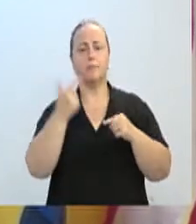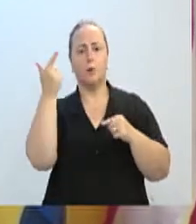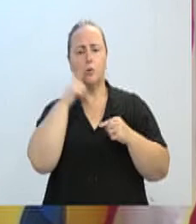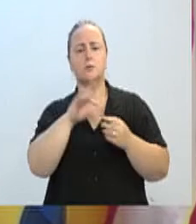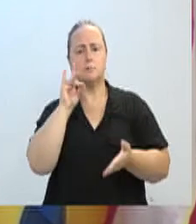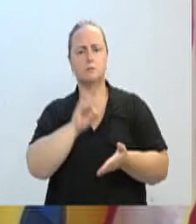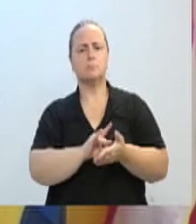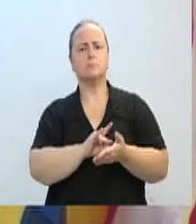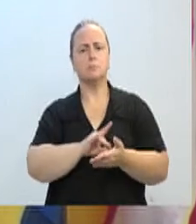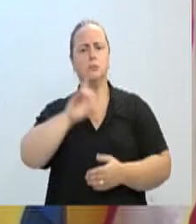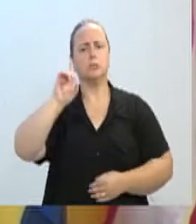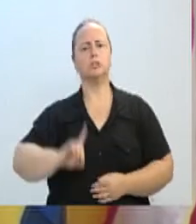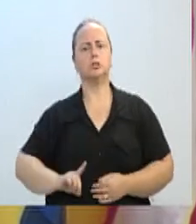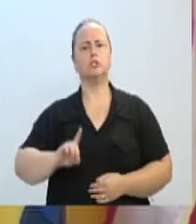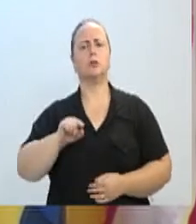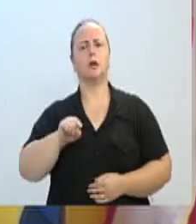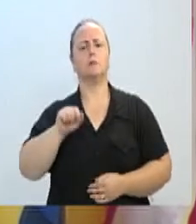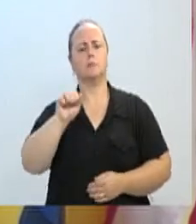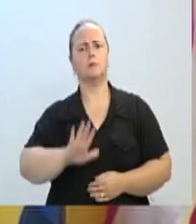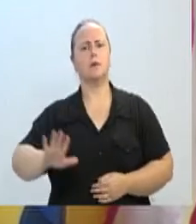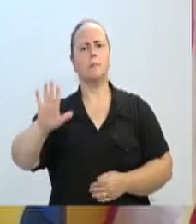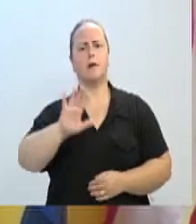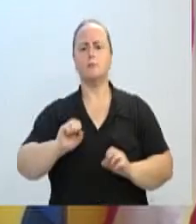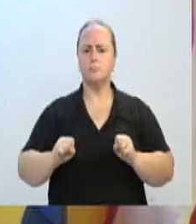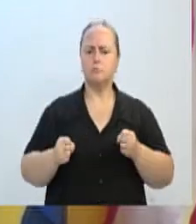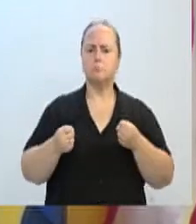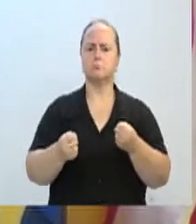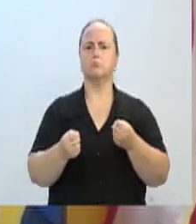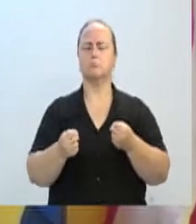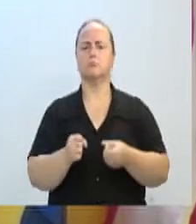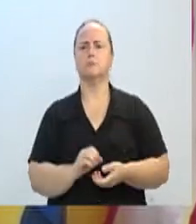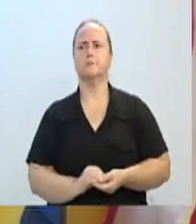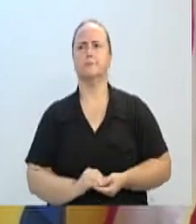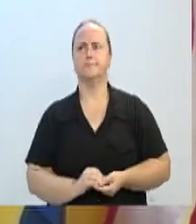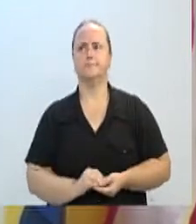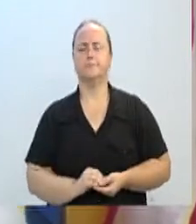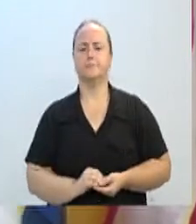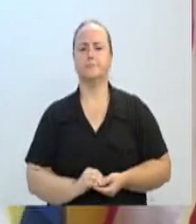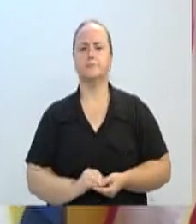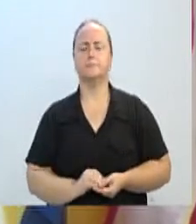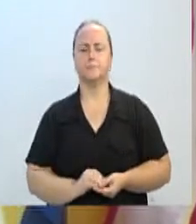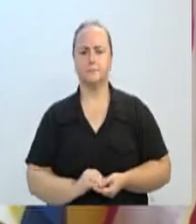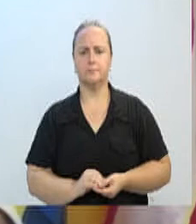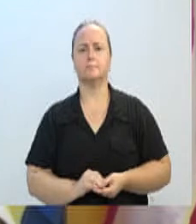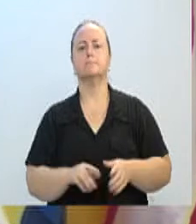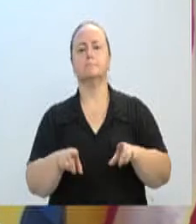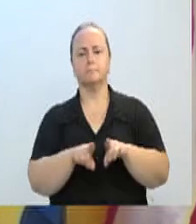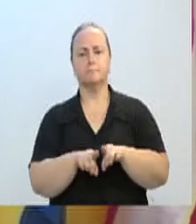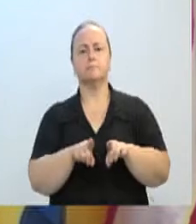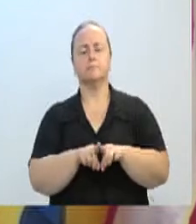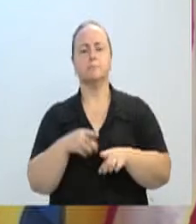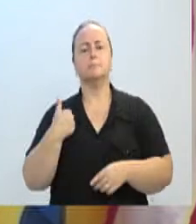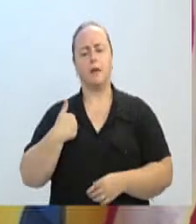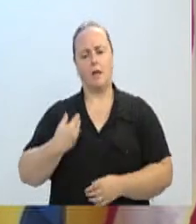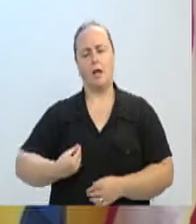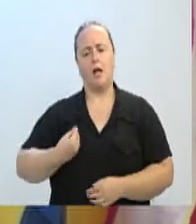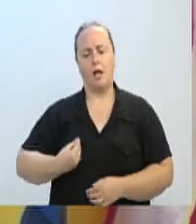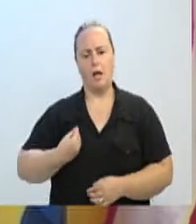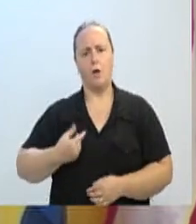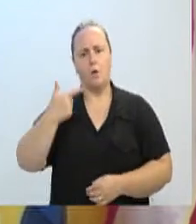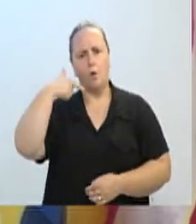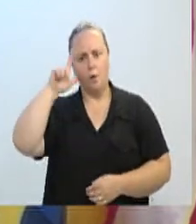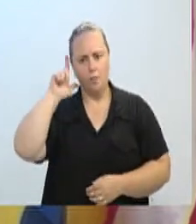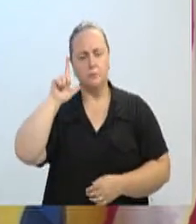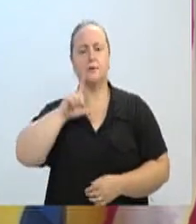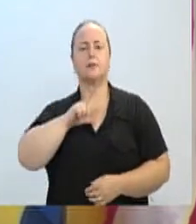direito dessas imagens para poder se defender. E ontem, quero parabenizar aqui Vossa Excelência, eu estive presente, mais vereadores estiveram presentes no Bolsa